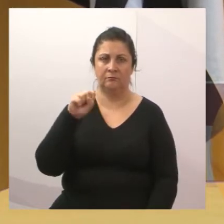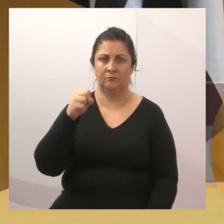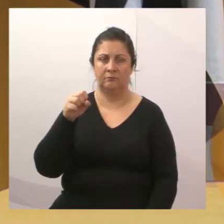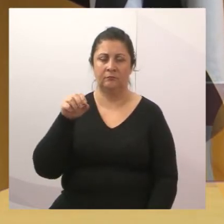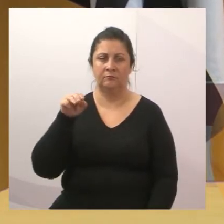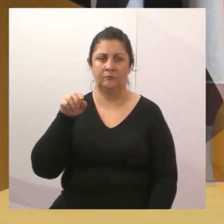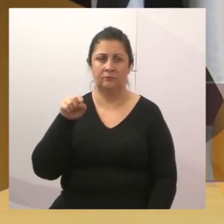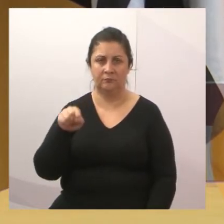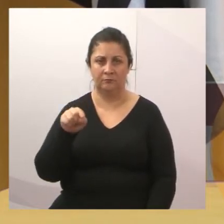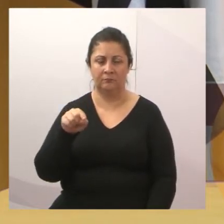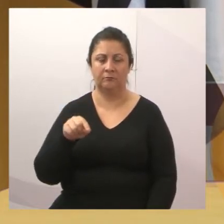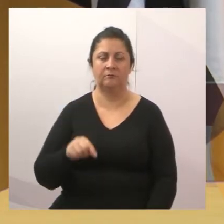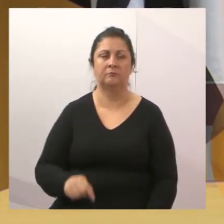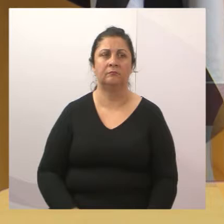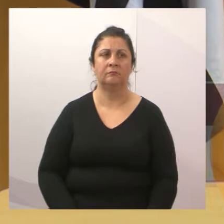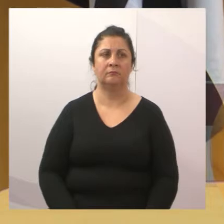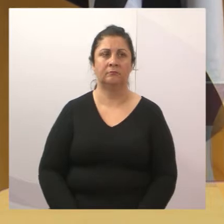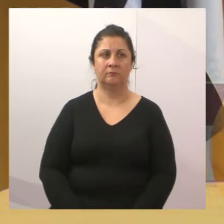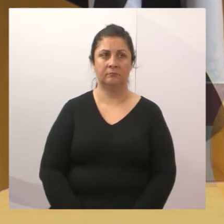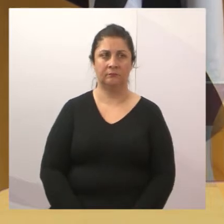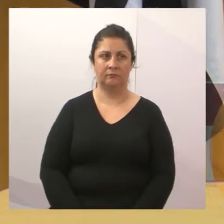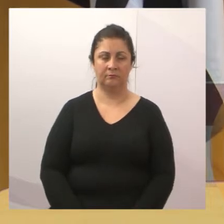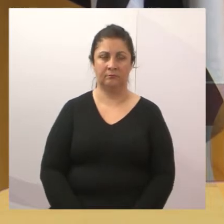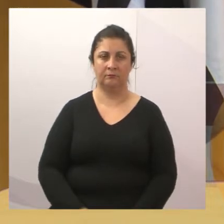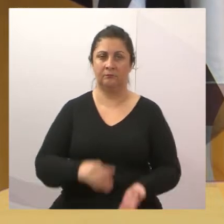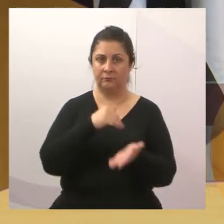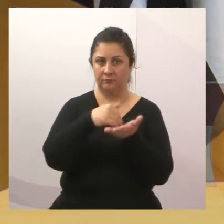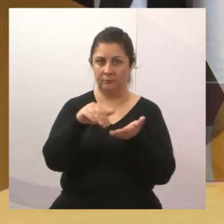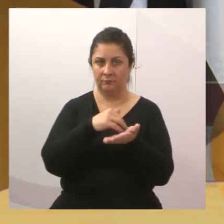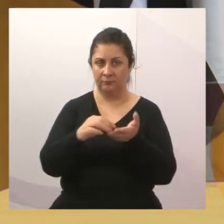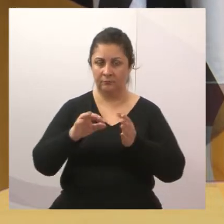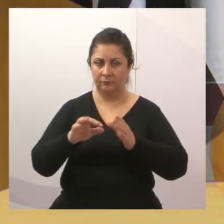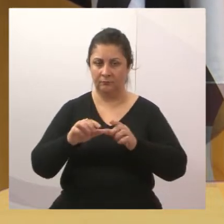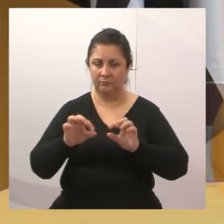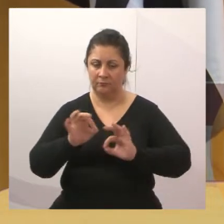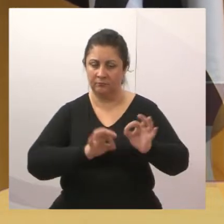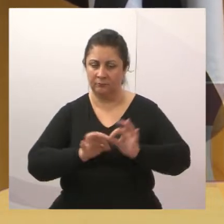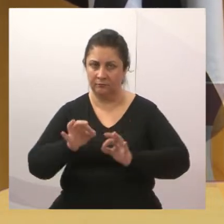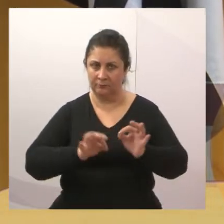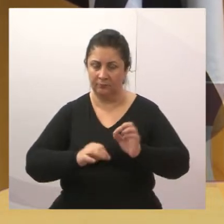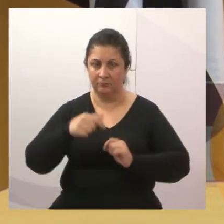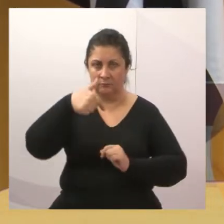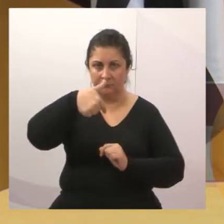21.708.736 reais e 22 centavos. Secretaria de Planejamento, R$